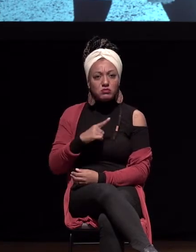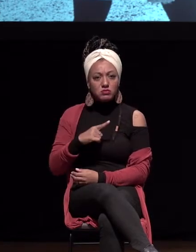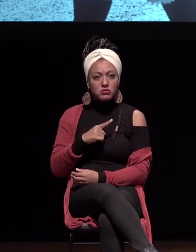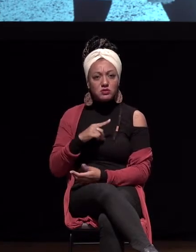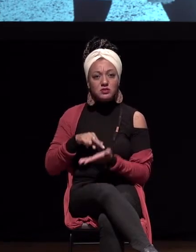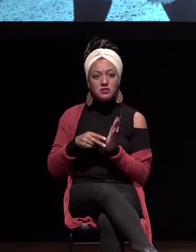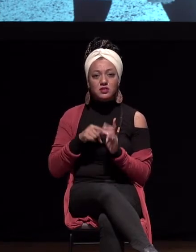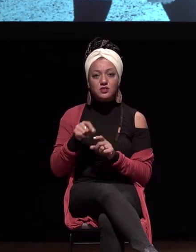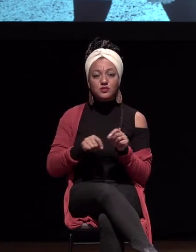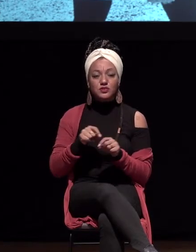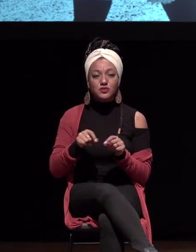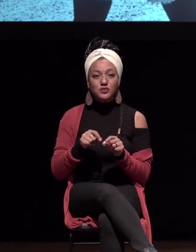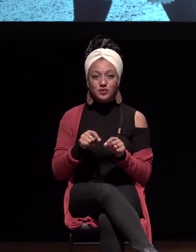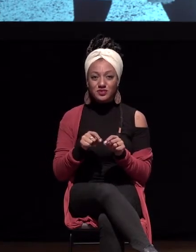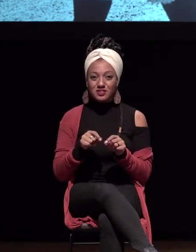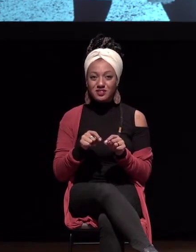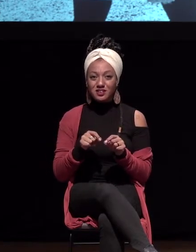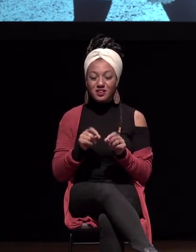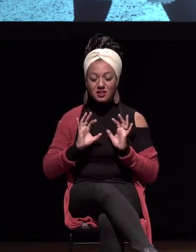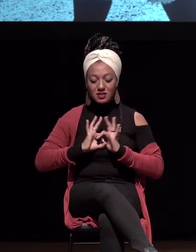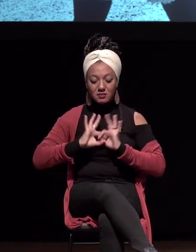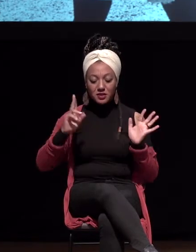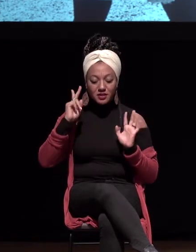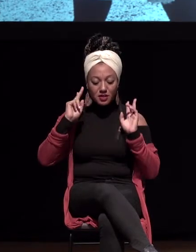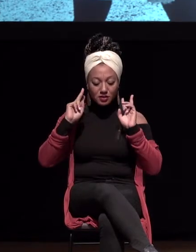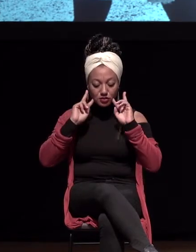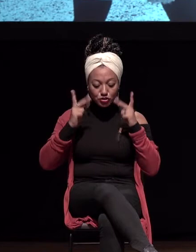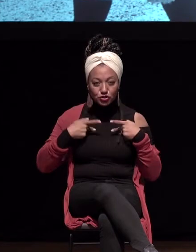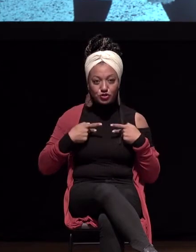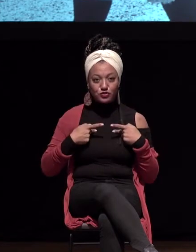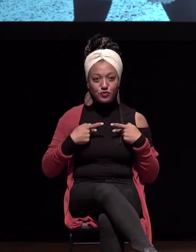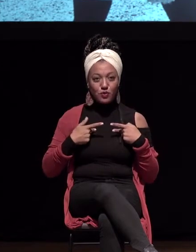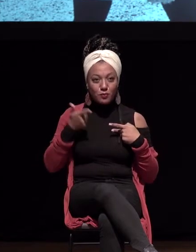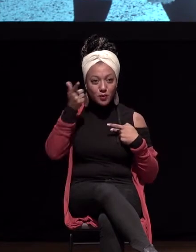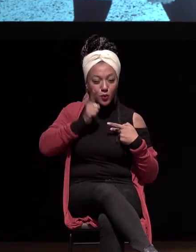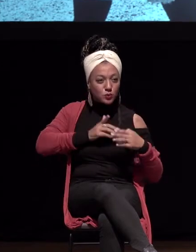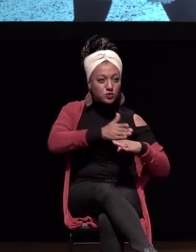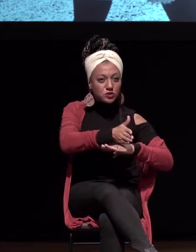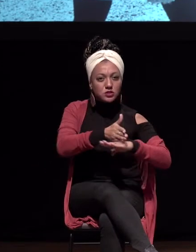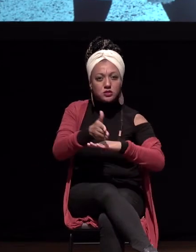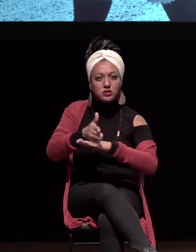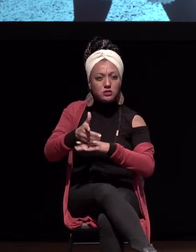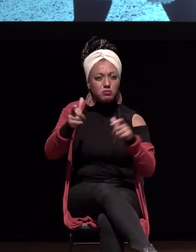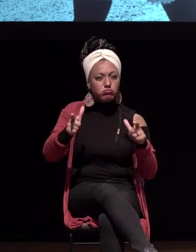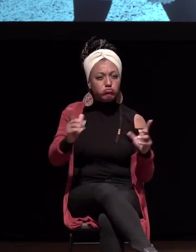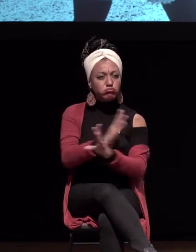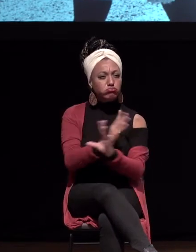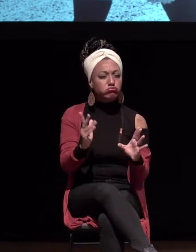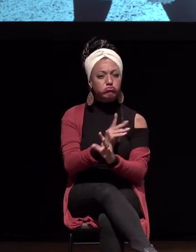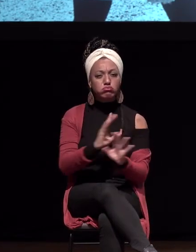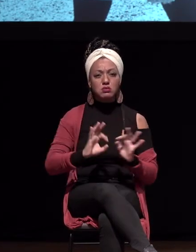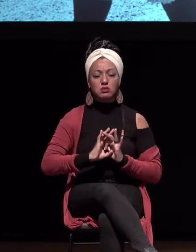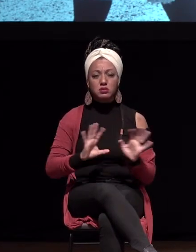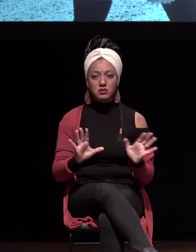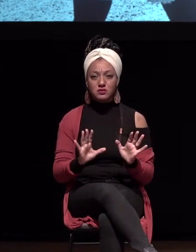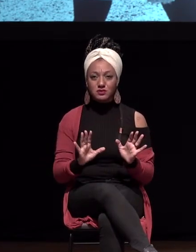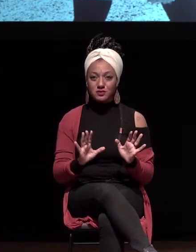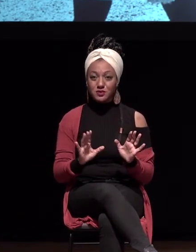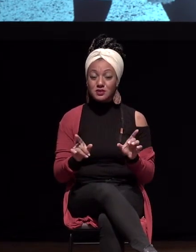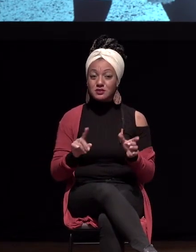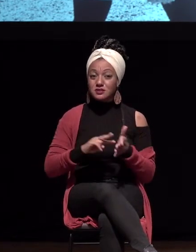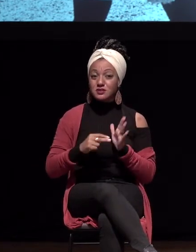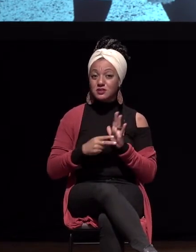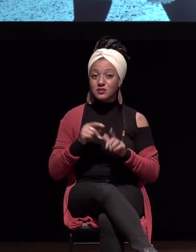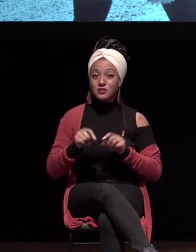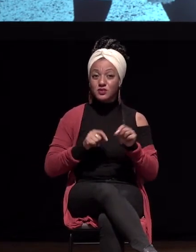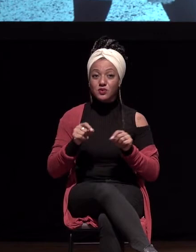que a liberdade individual para acessar os recursos urbanos. É o direito de mudar a si mesmos por mudar